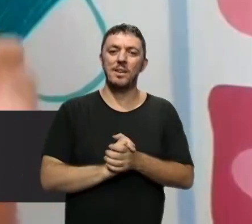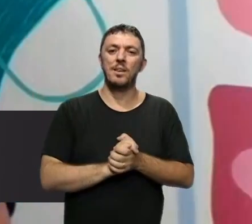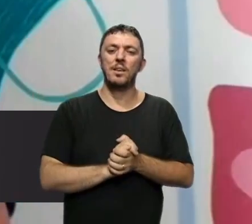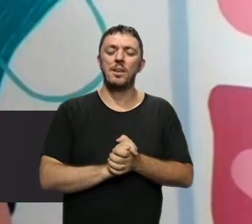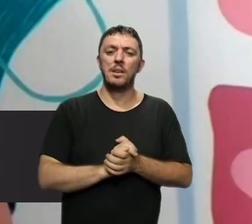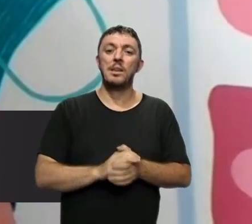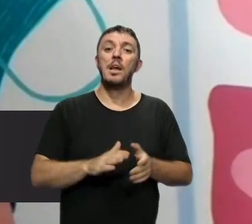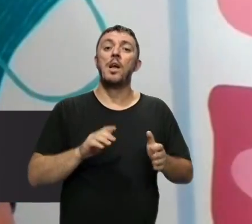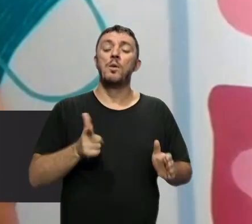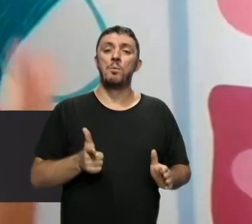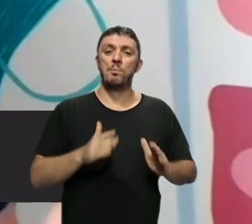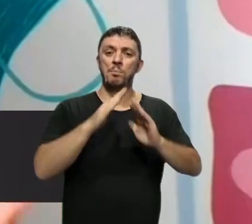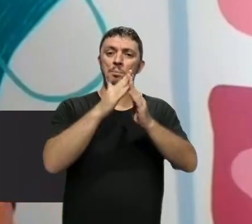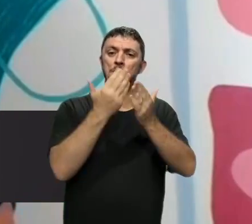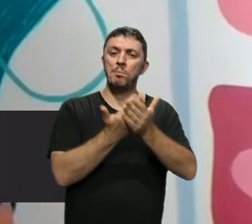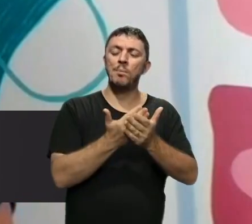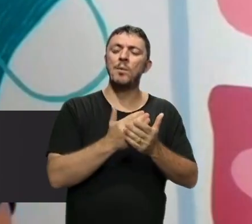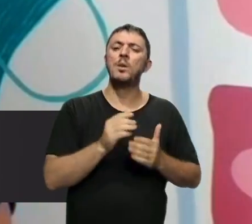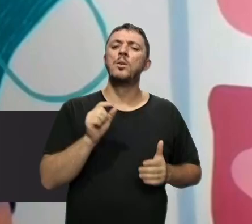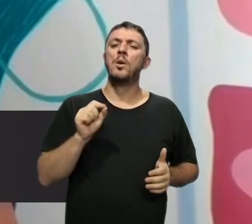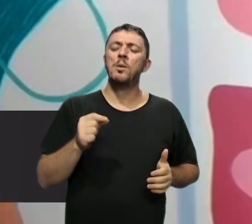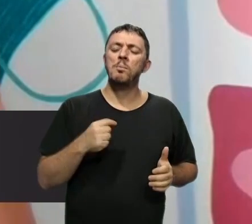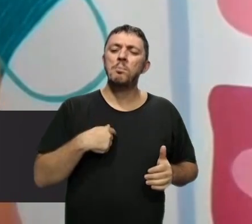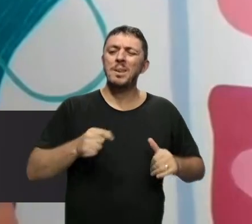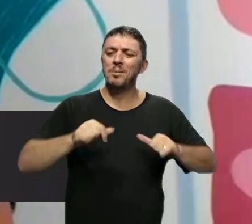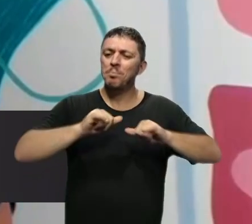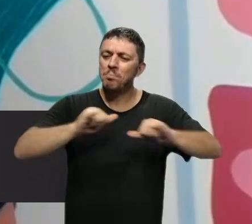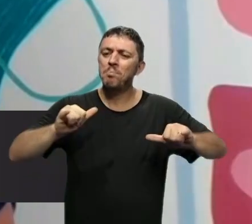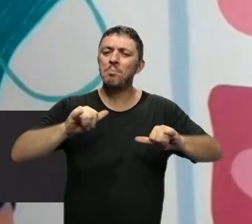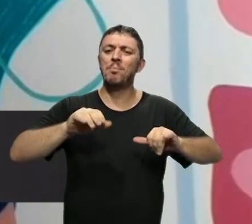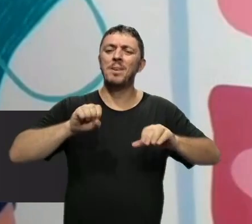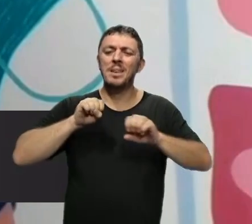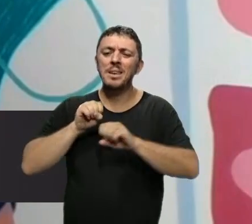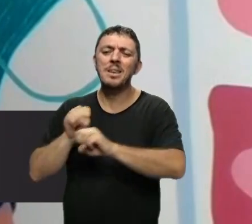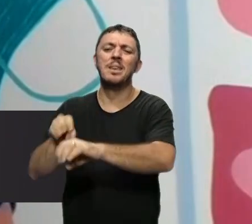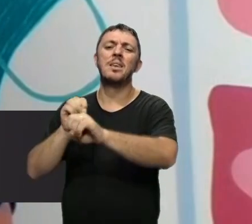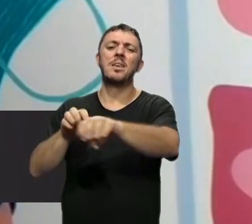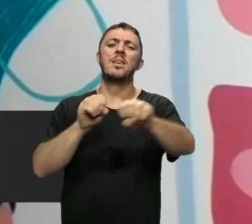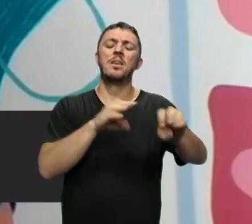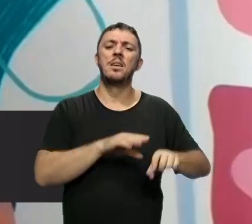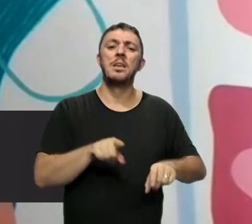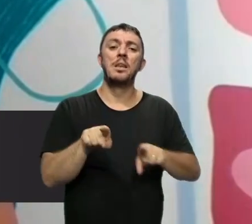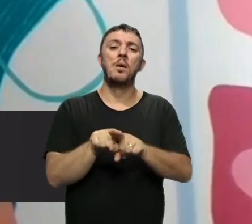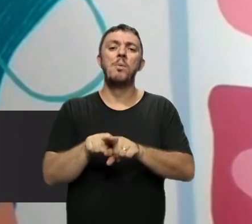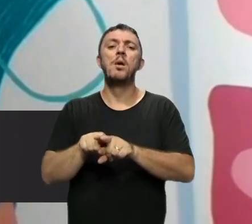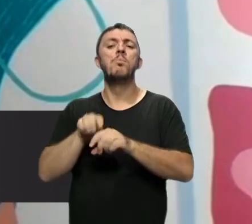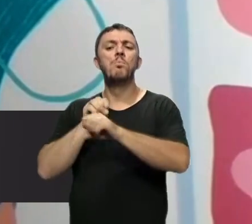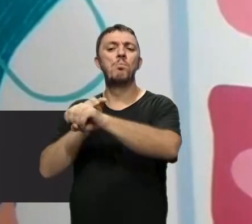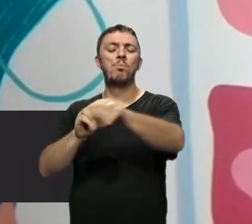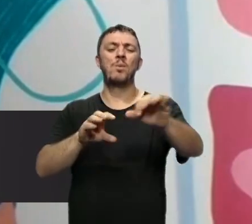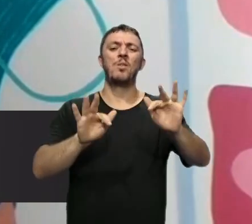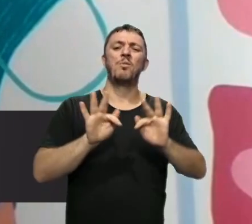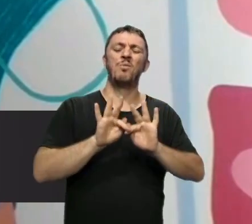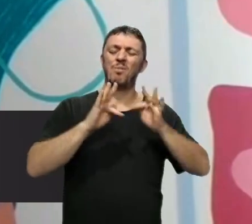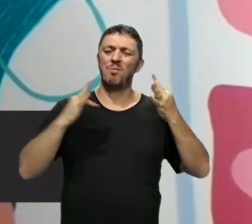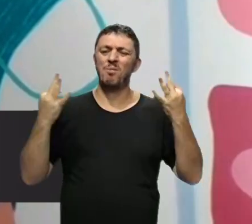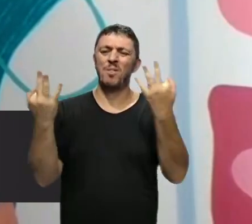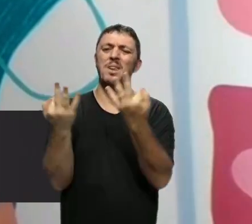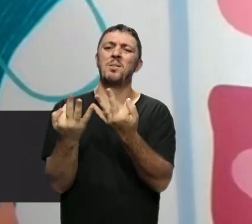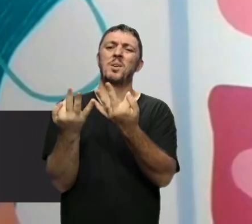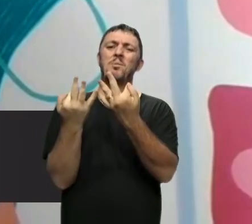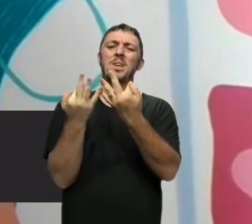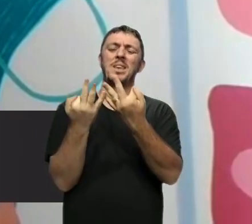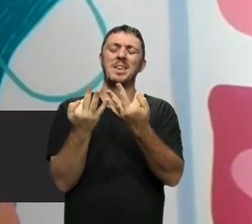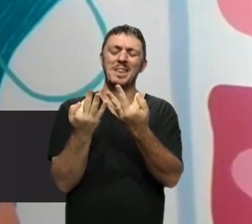na escola ajudou muito. Ter muitas conversas com as famílias ajudou muito.